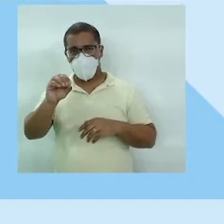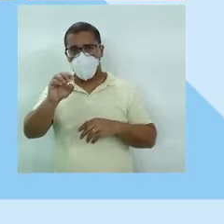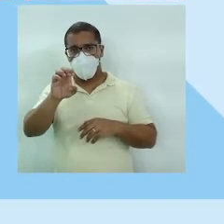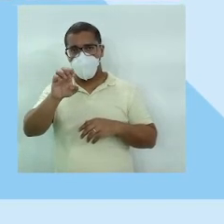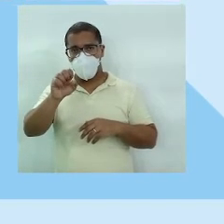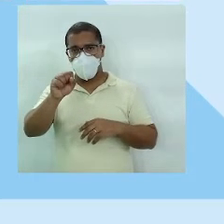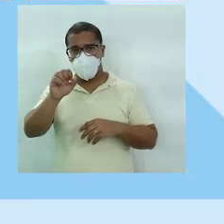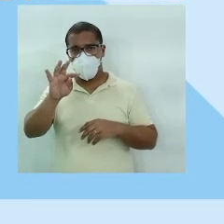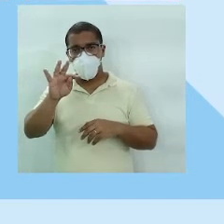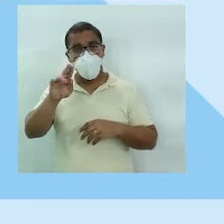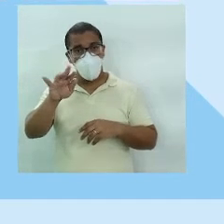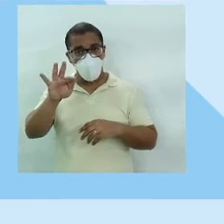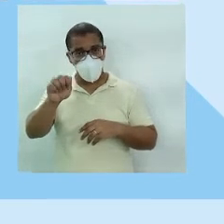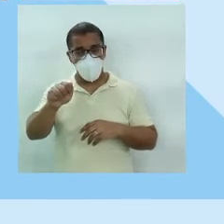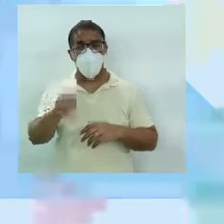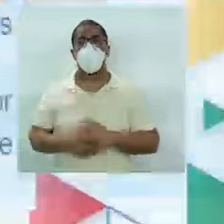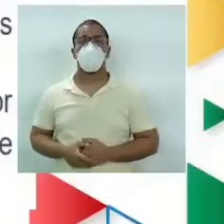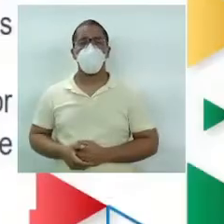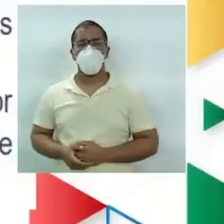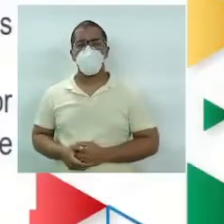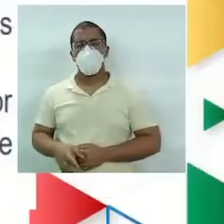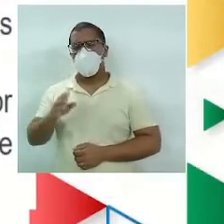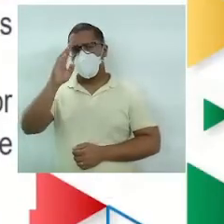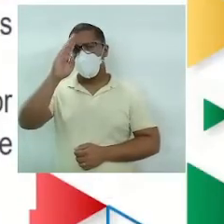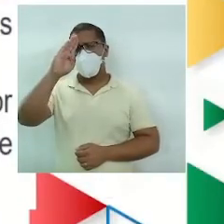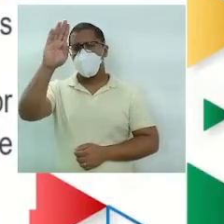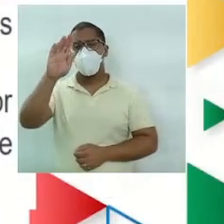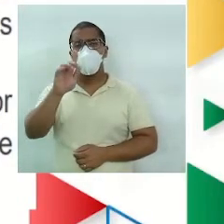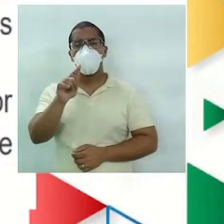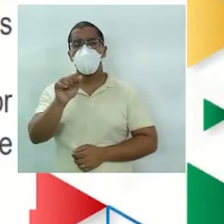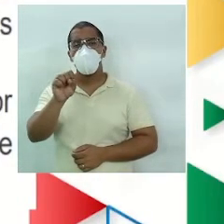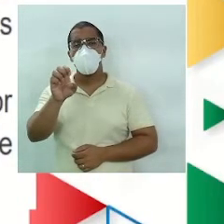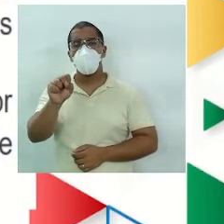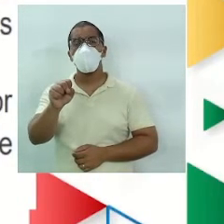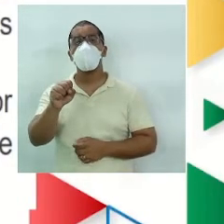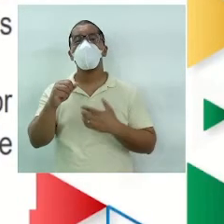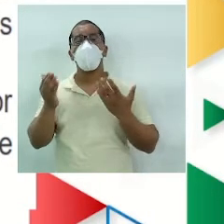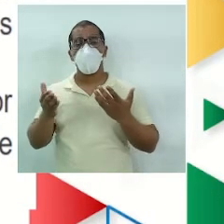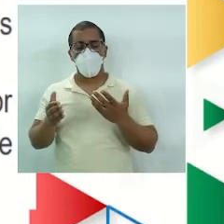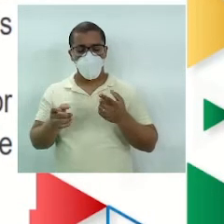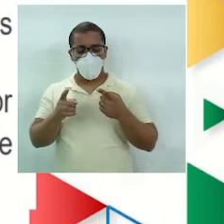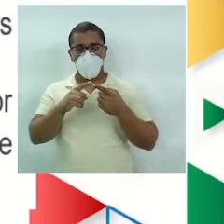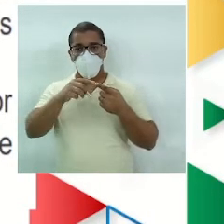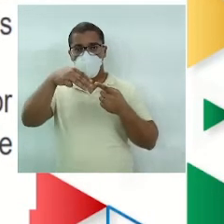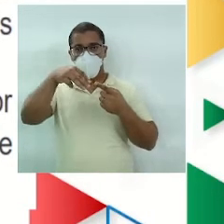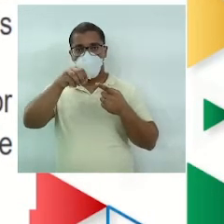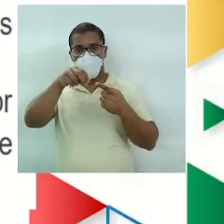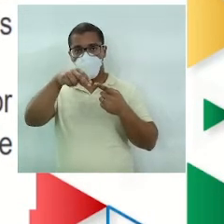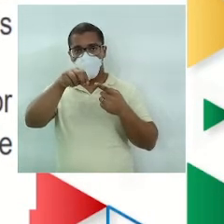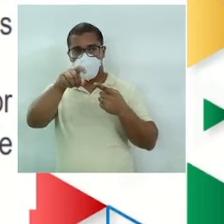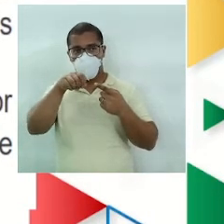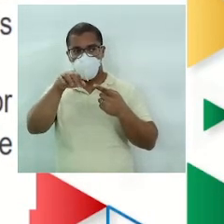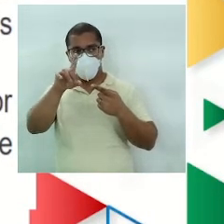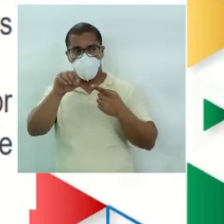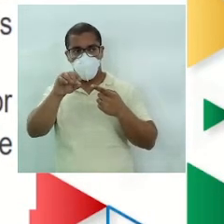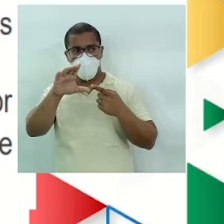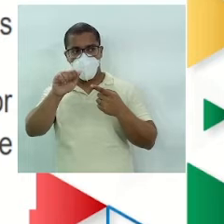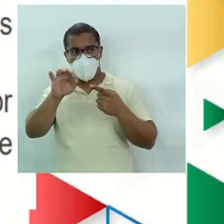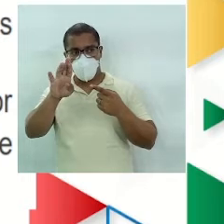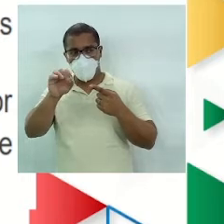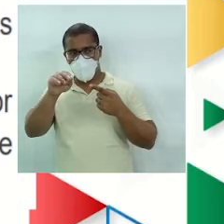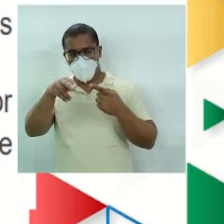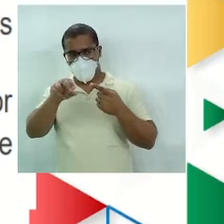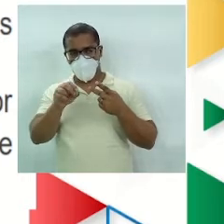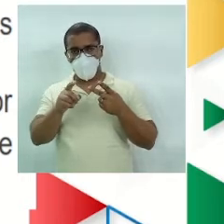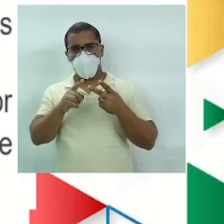tela. Os principais gases de efeito estufa são o monóxido de carbono, o dióxido de carbono